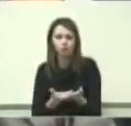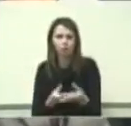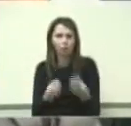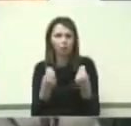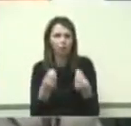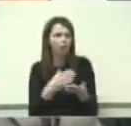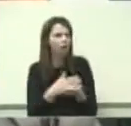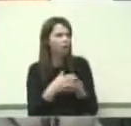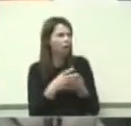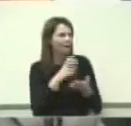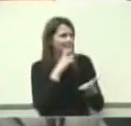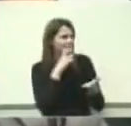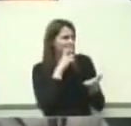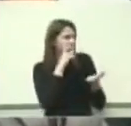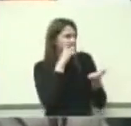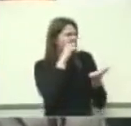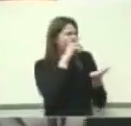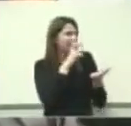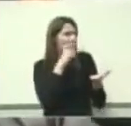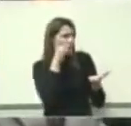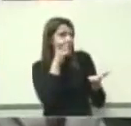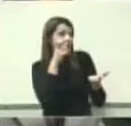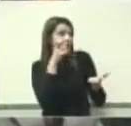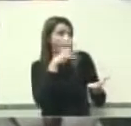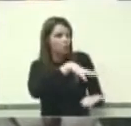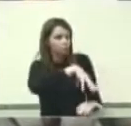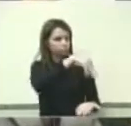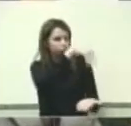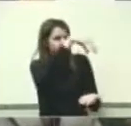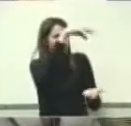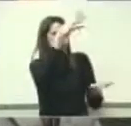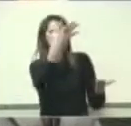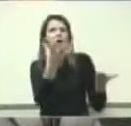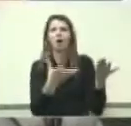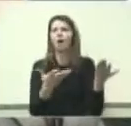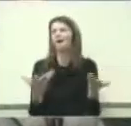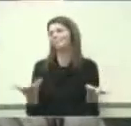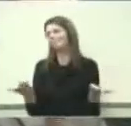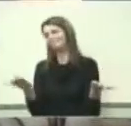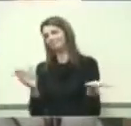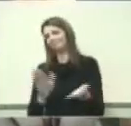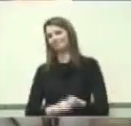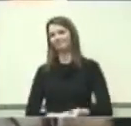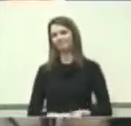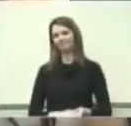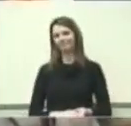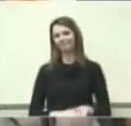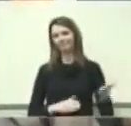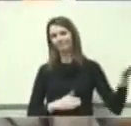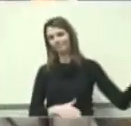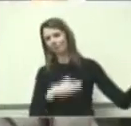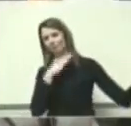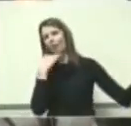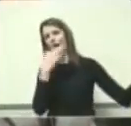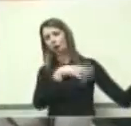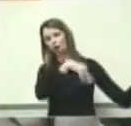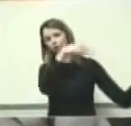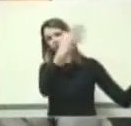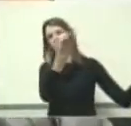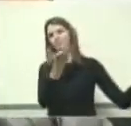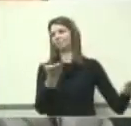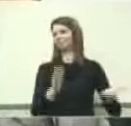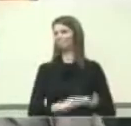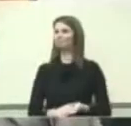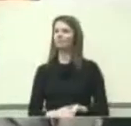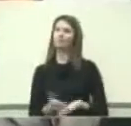começaram a gritar e dizer é um fantasma ora irmãos fantasma é